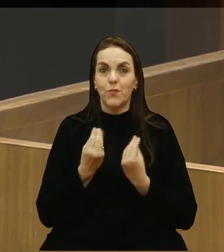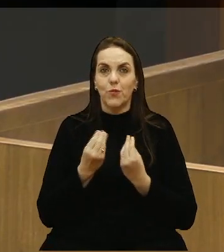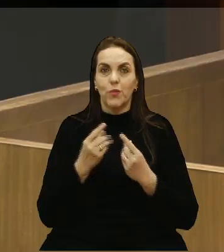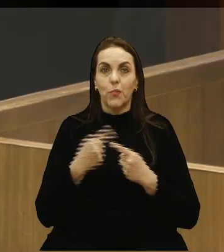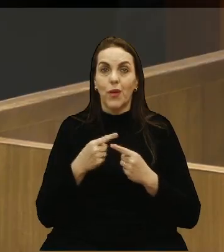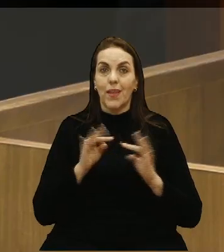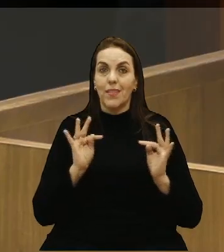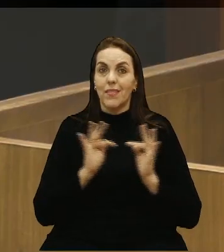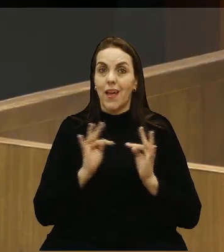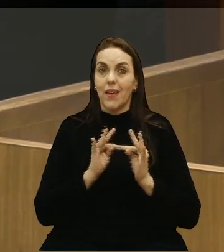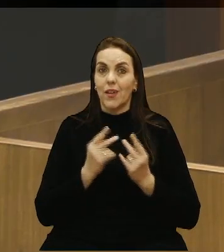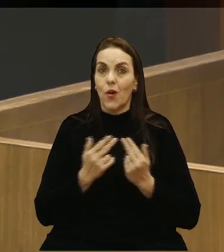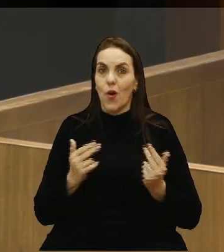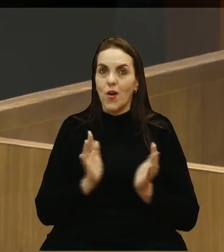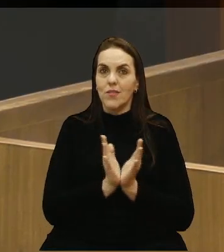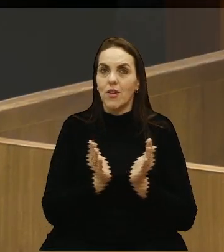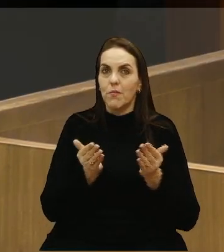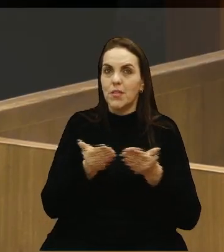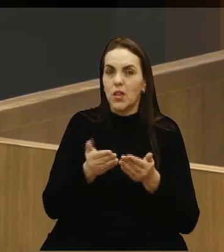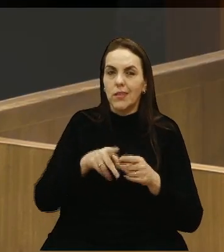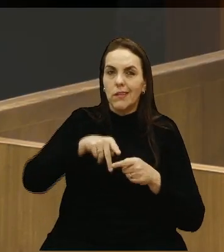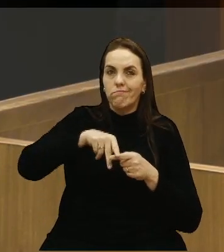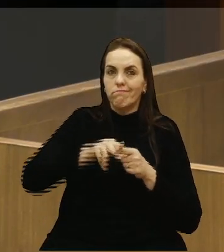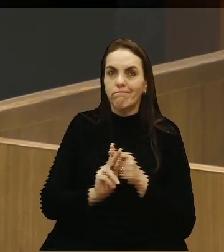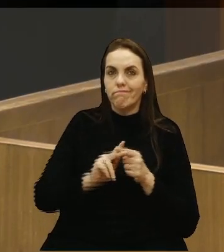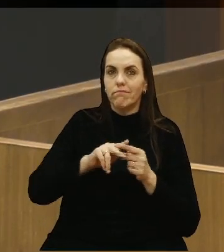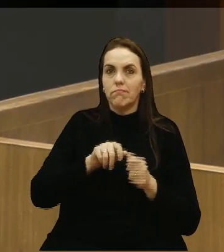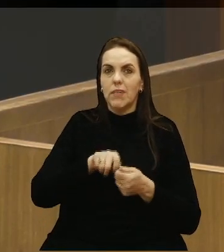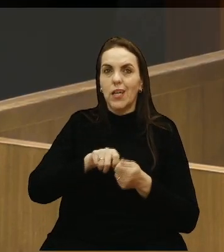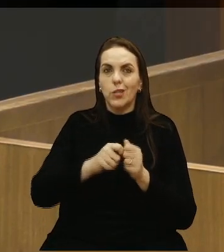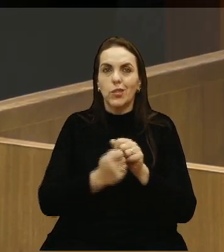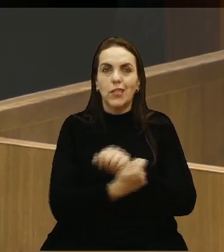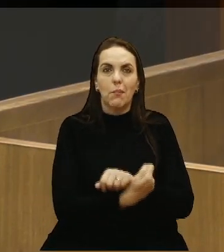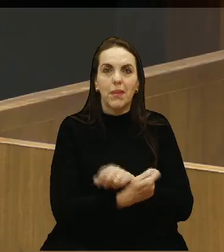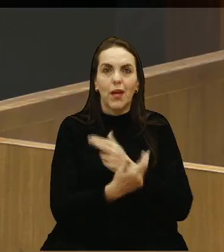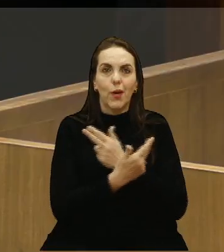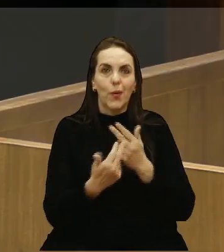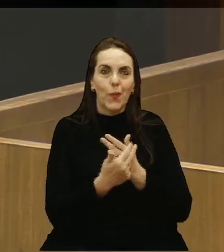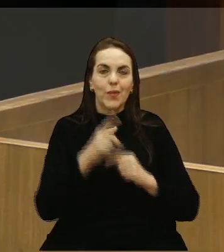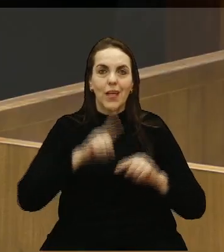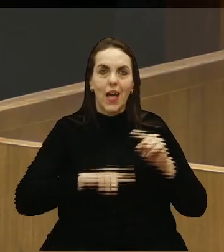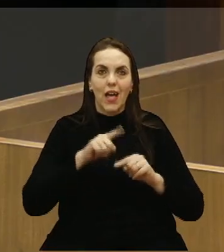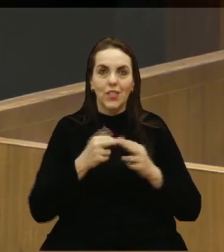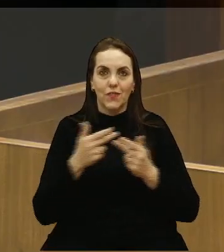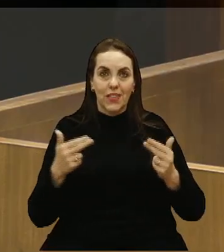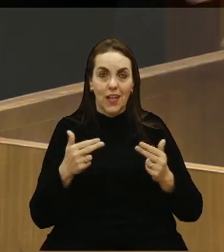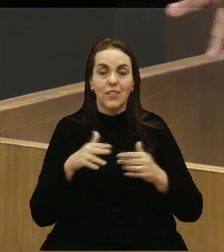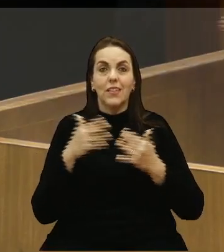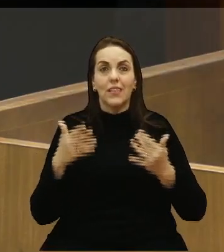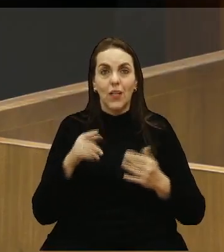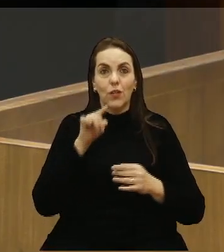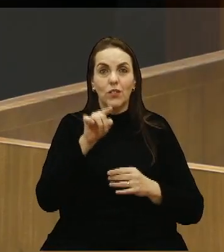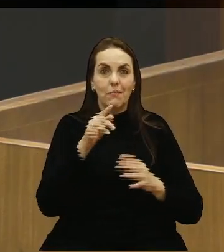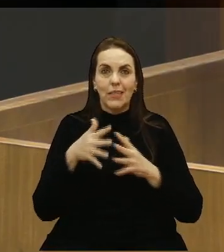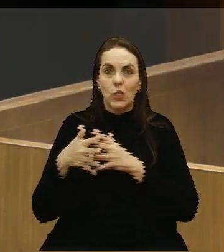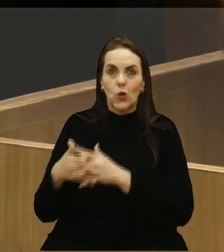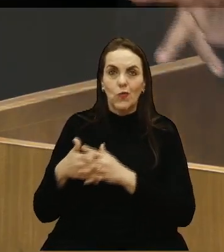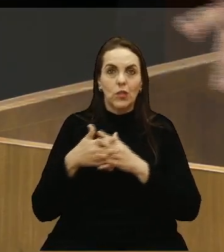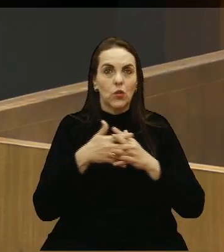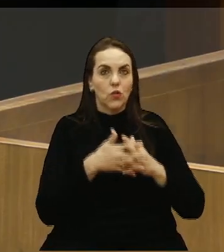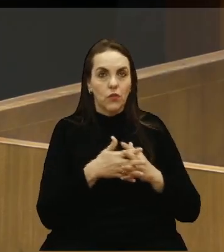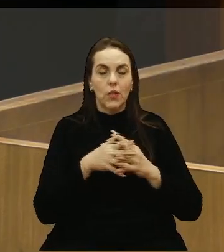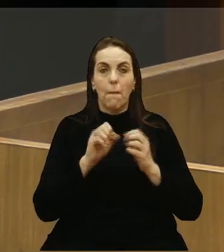tecnicamente, algumas comissões também têm que fazer uns ajustes das suas atividades e tem algumas coisas que se confundem uma com a outra,